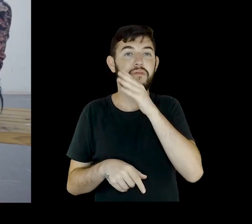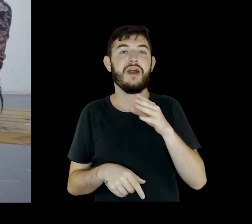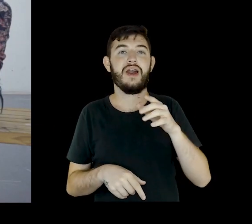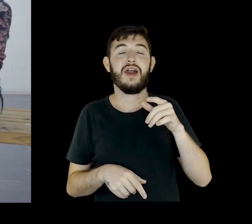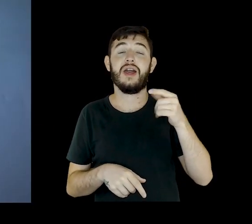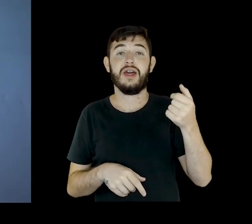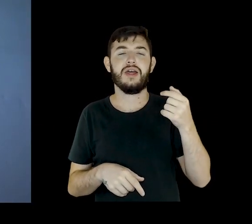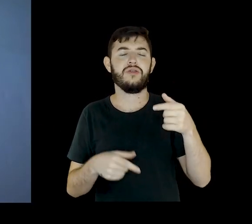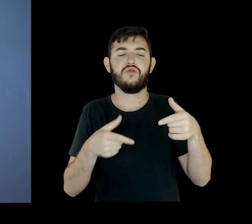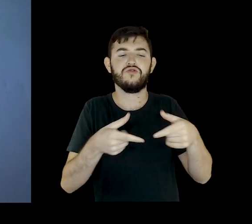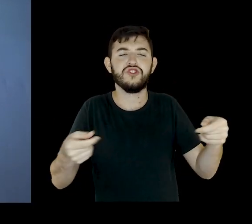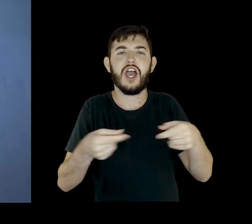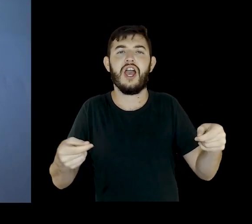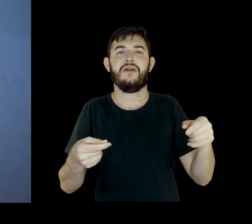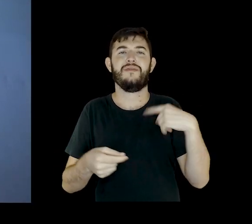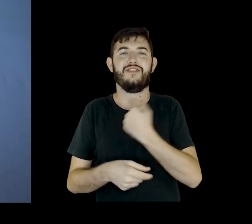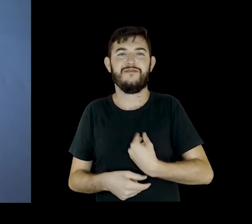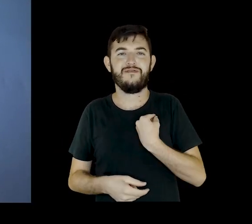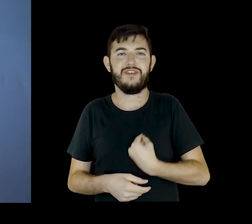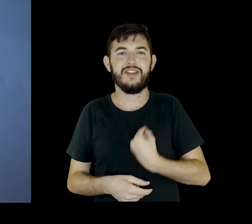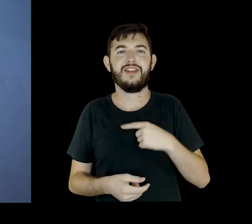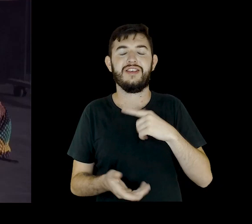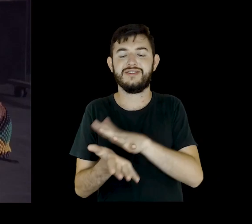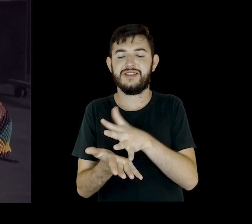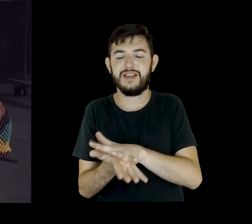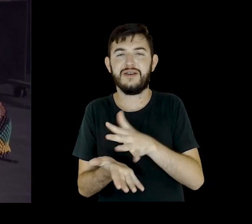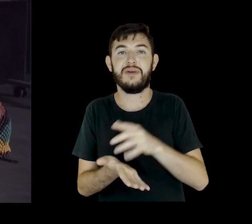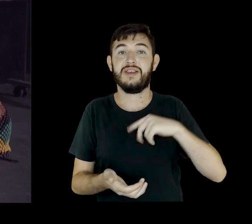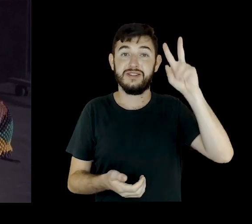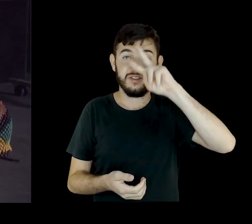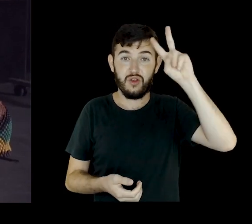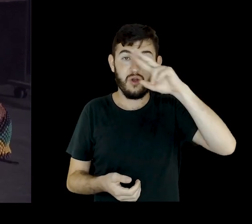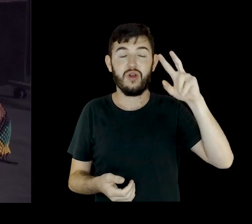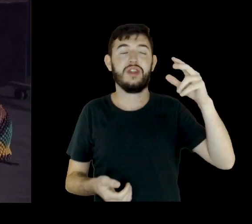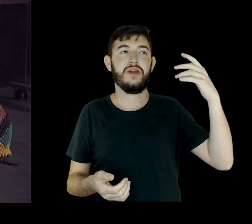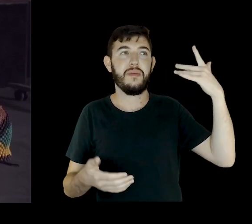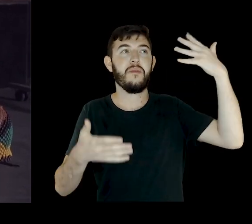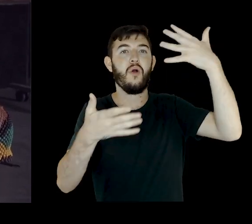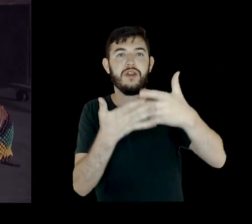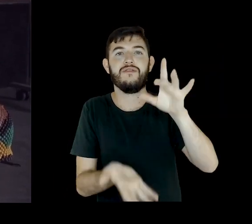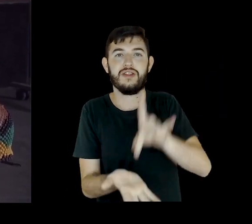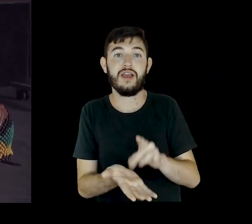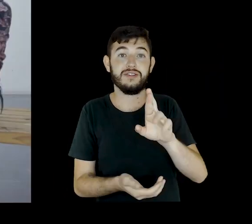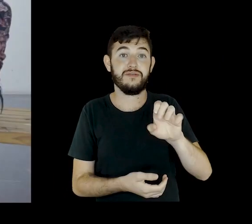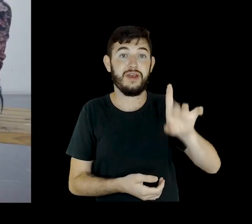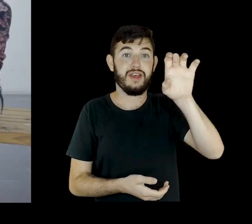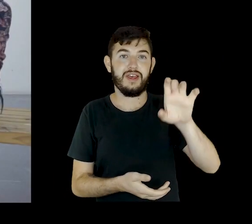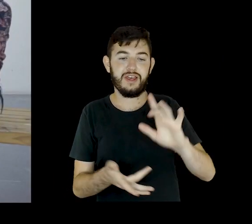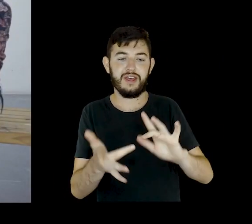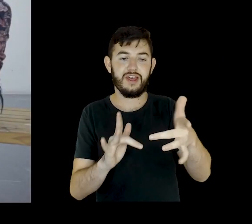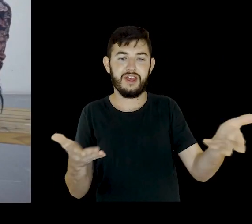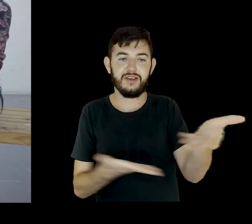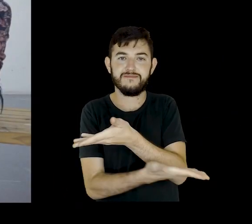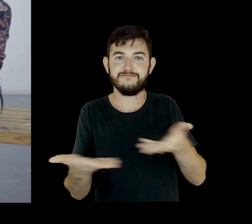do Japa, e a gente faz samba, se nutre de história, se nutre de memória. Então é uma rede mesmo, assim, que a gente